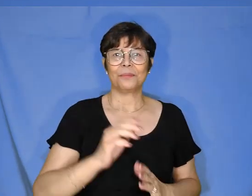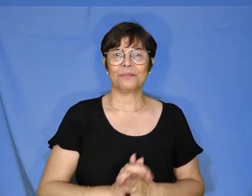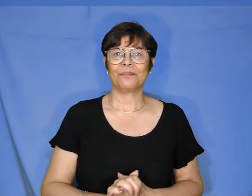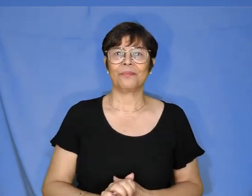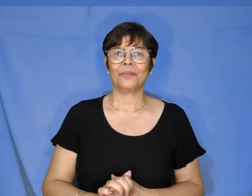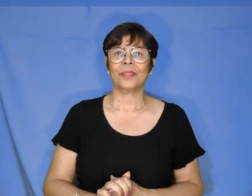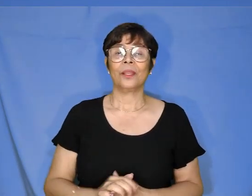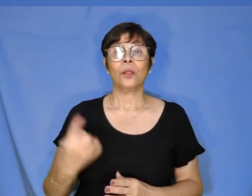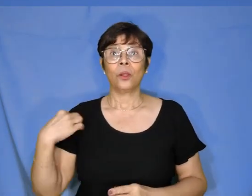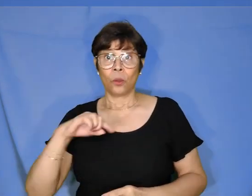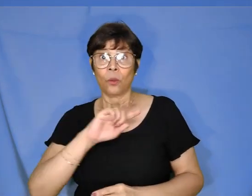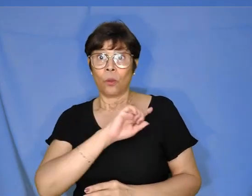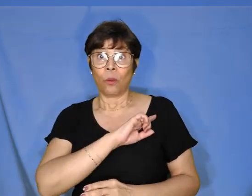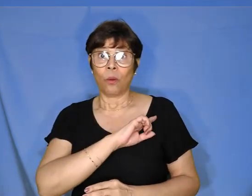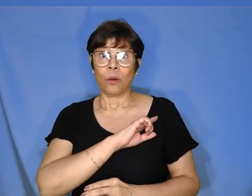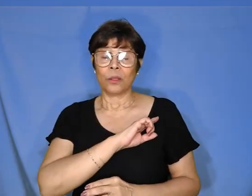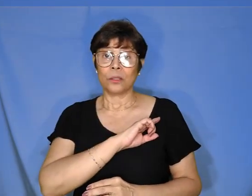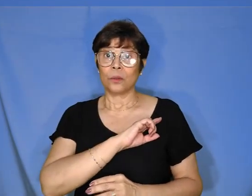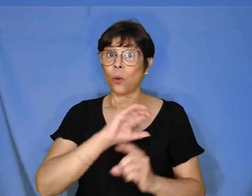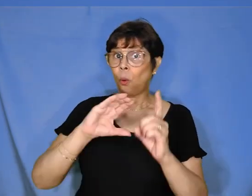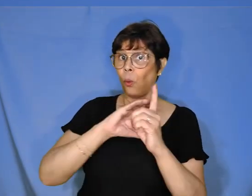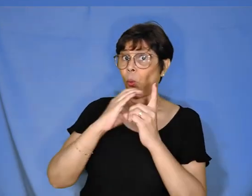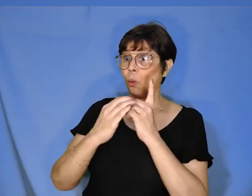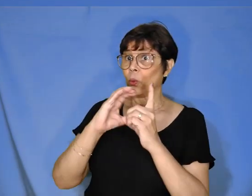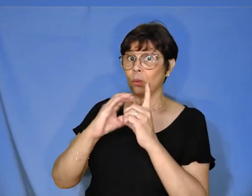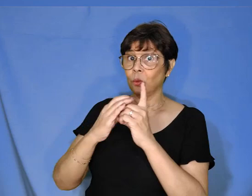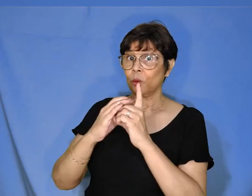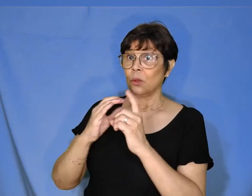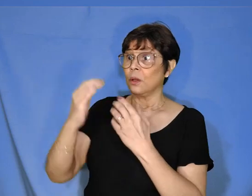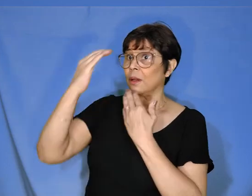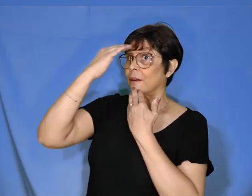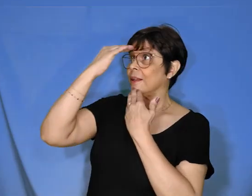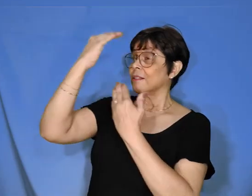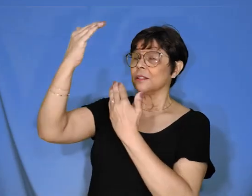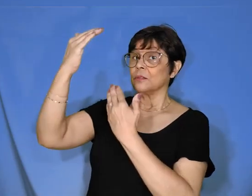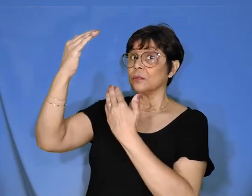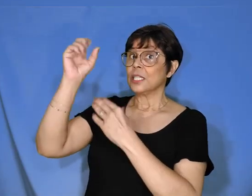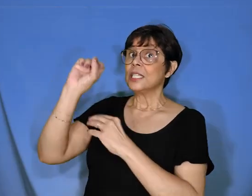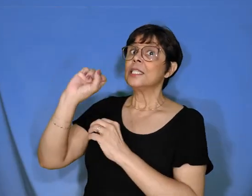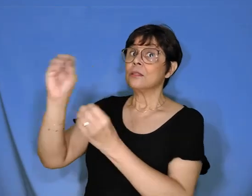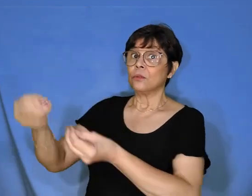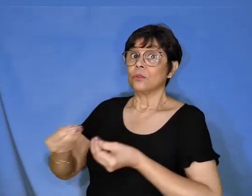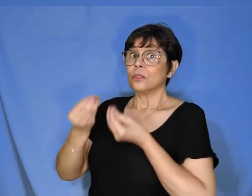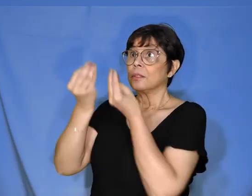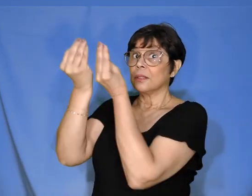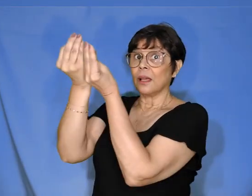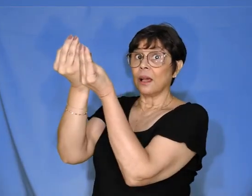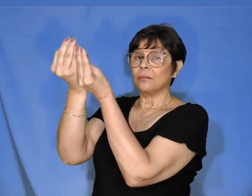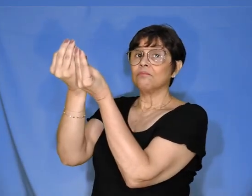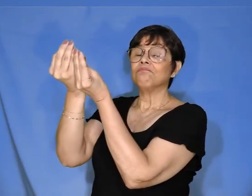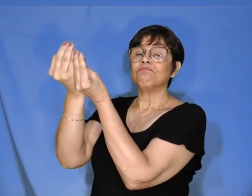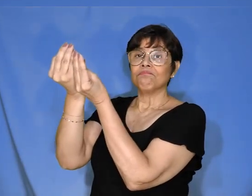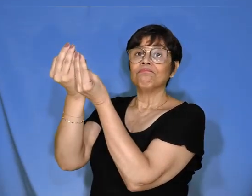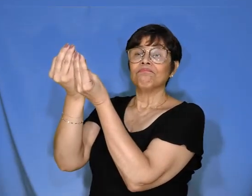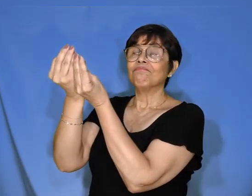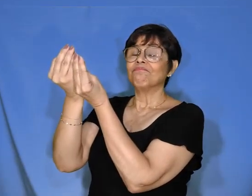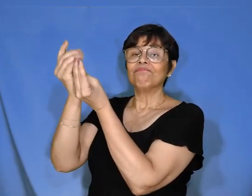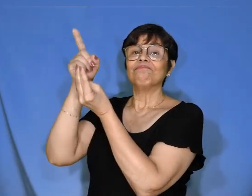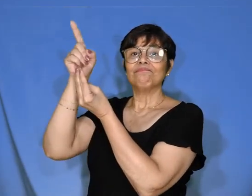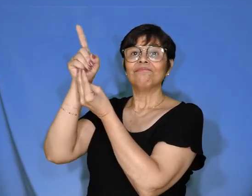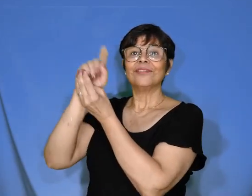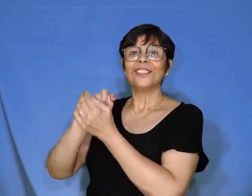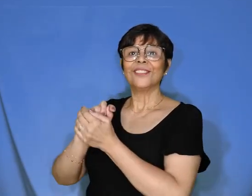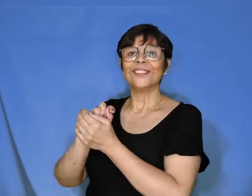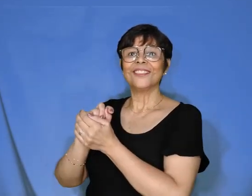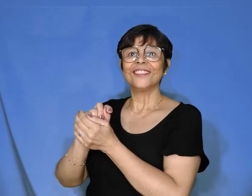de gratidão só é aceito pela mediação do Senhor Jesus Cristo. É porque através da obra de Jesus é que eu